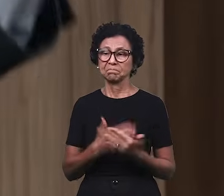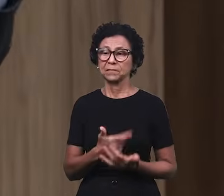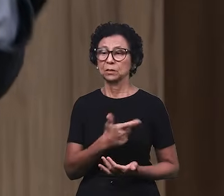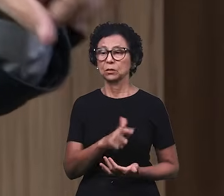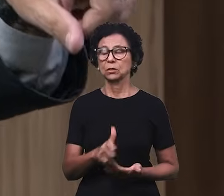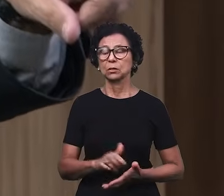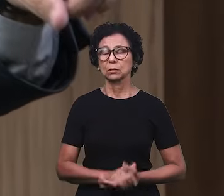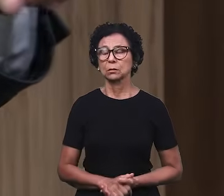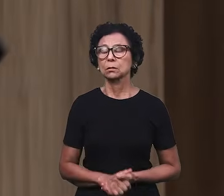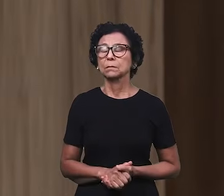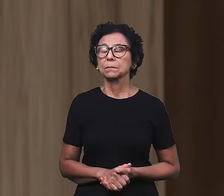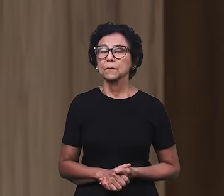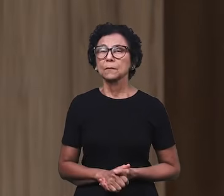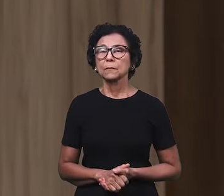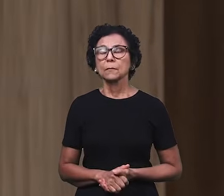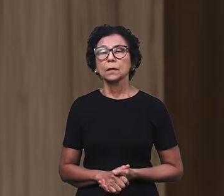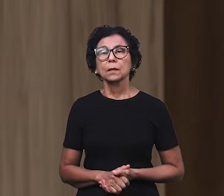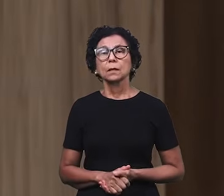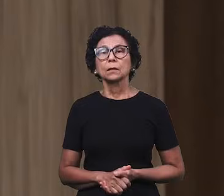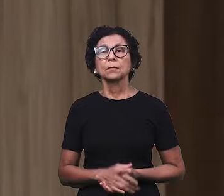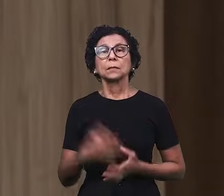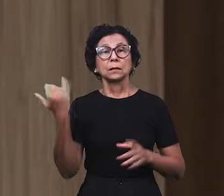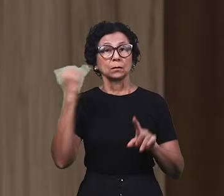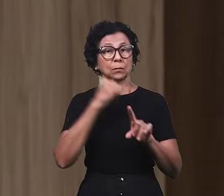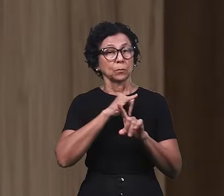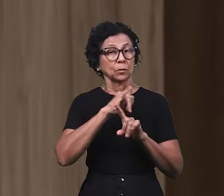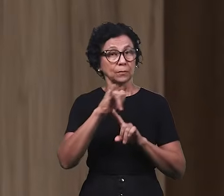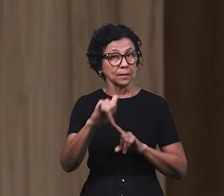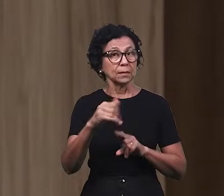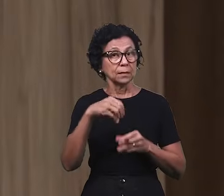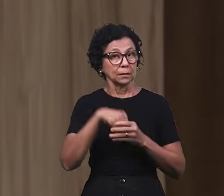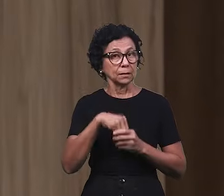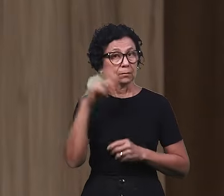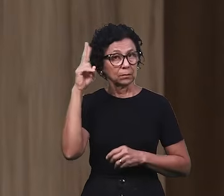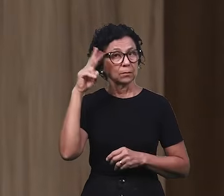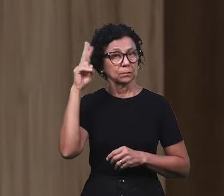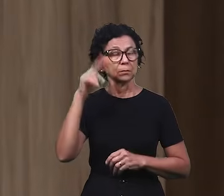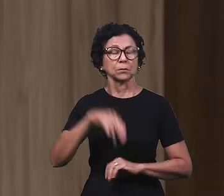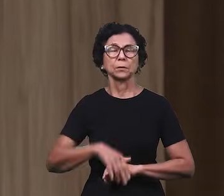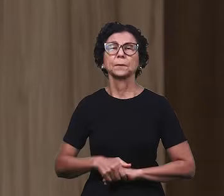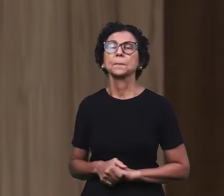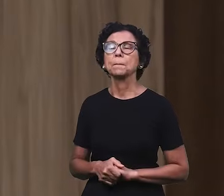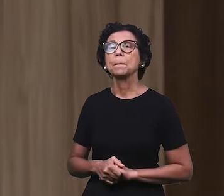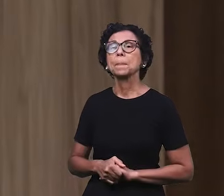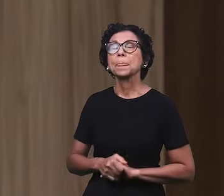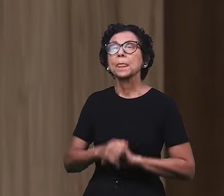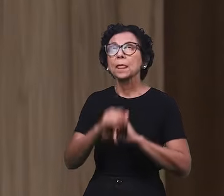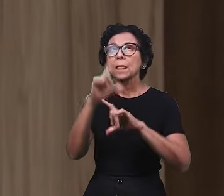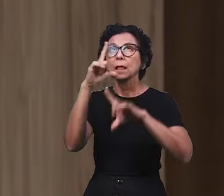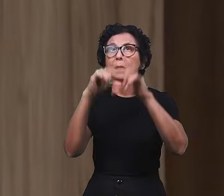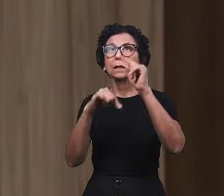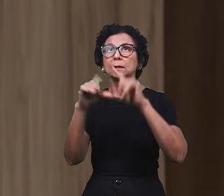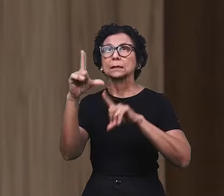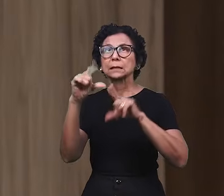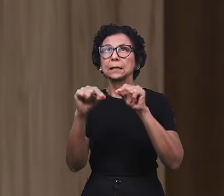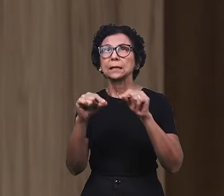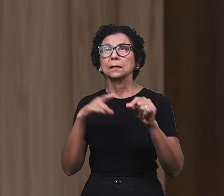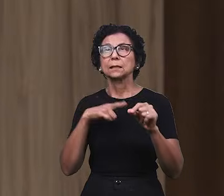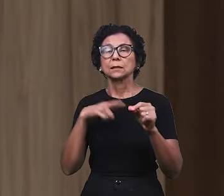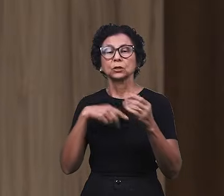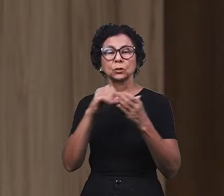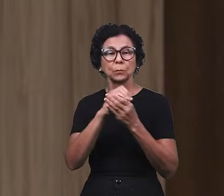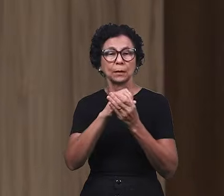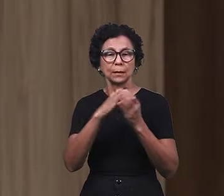espirituais na nossa vida diária. Mas o fato é que a estrela, ela tinha como característica, não